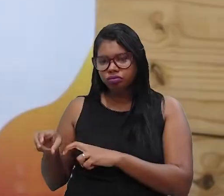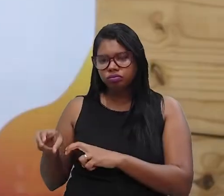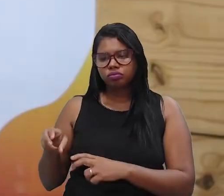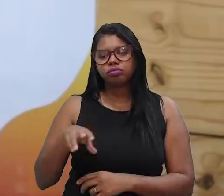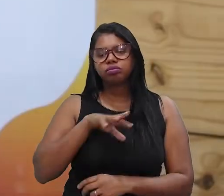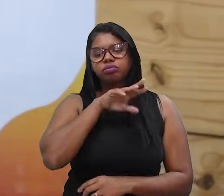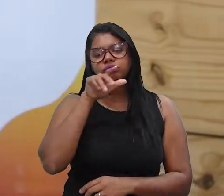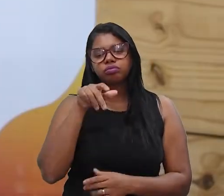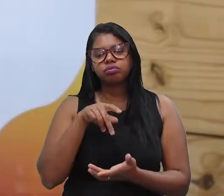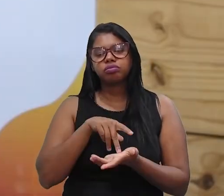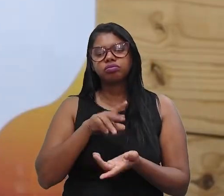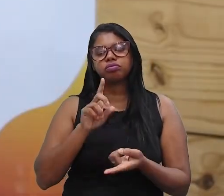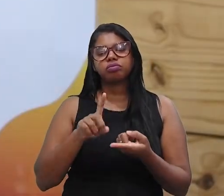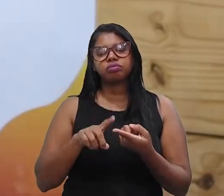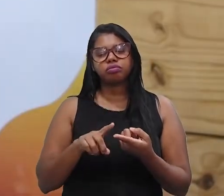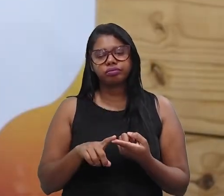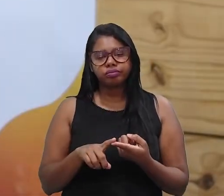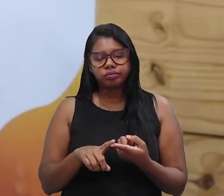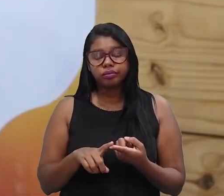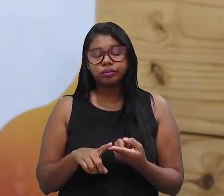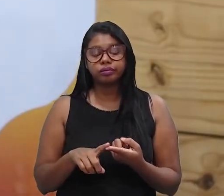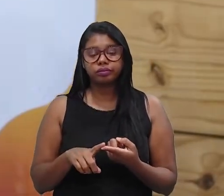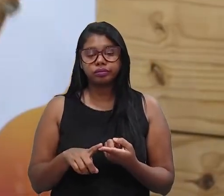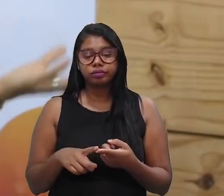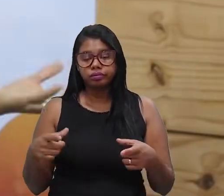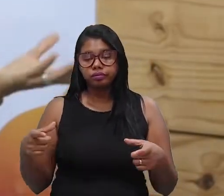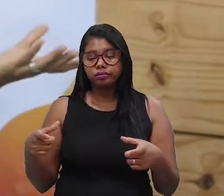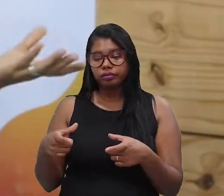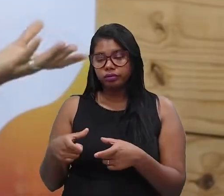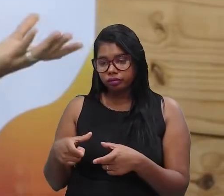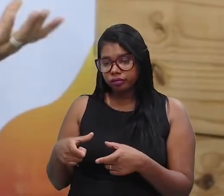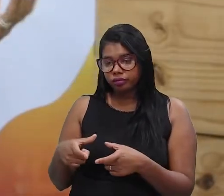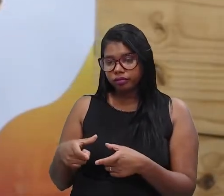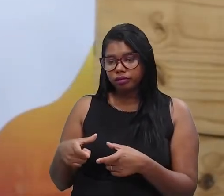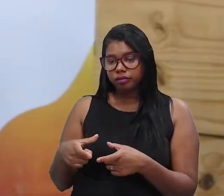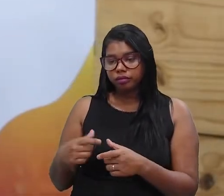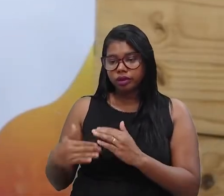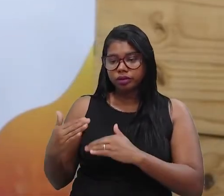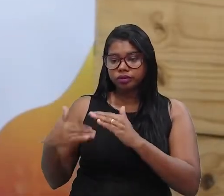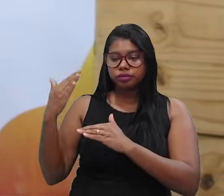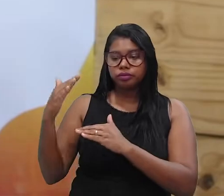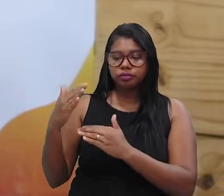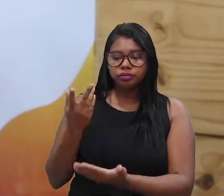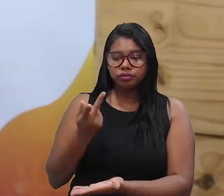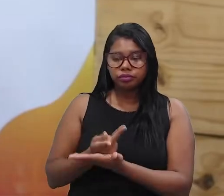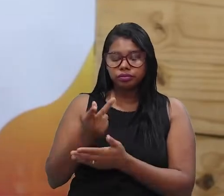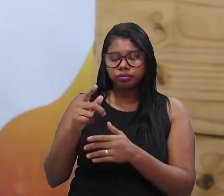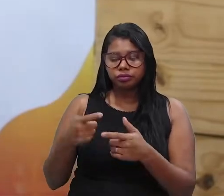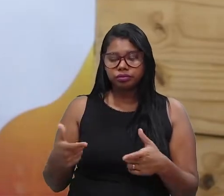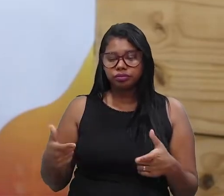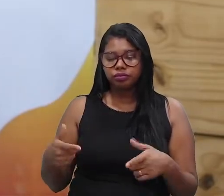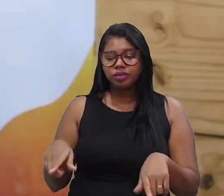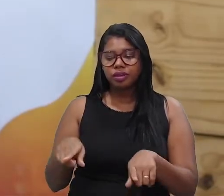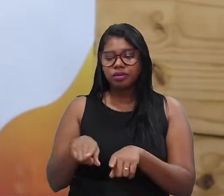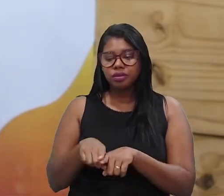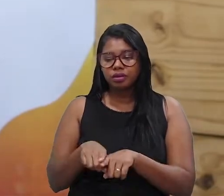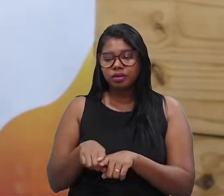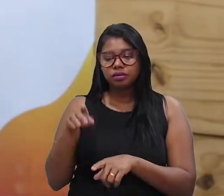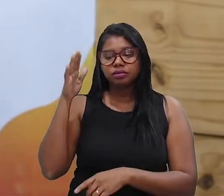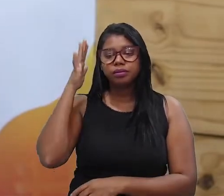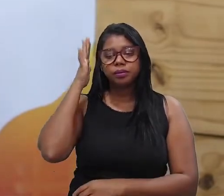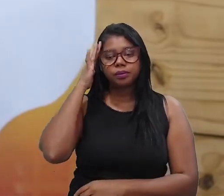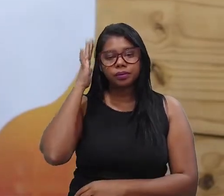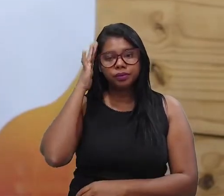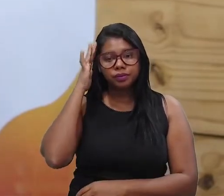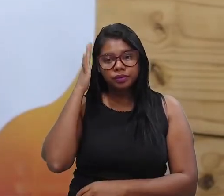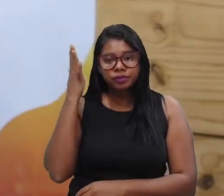seja um setor extremamente evoluído e que esteja em crescente, a gente tem que entender que